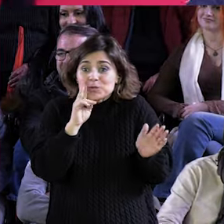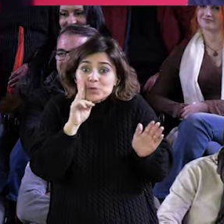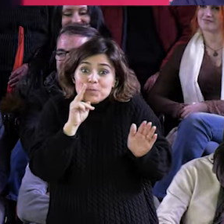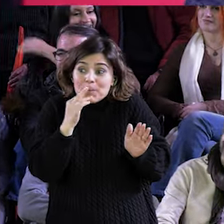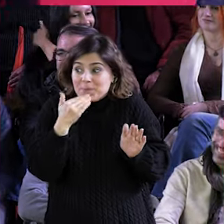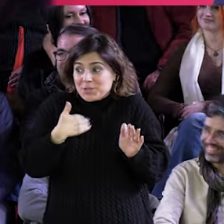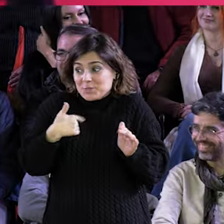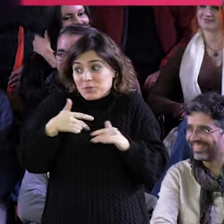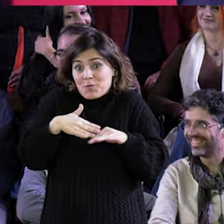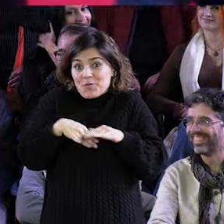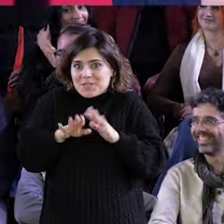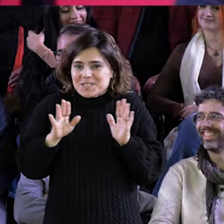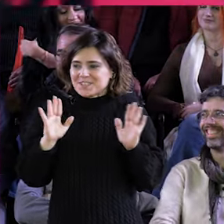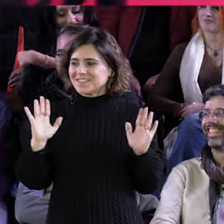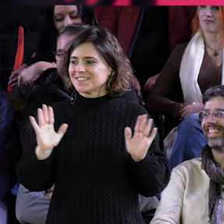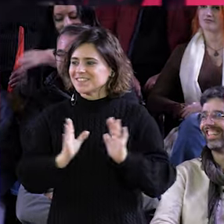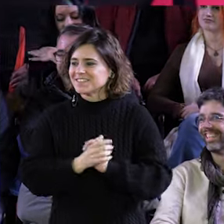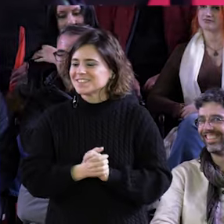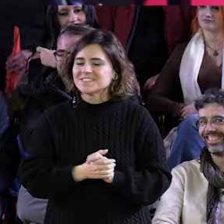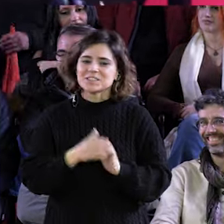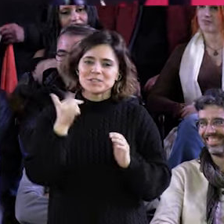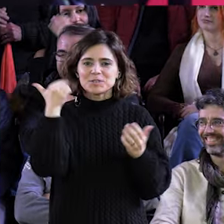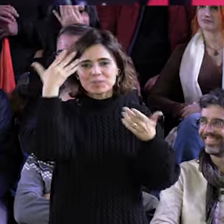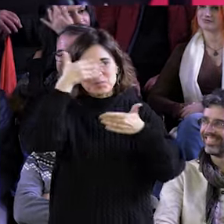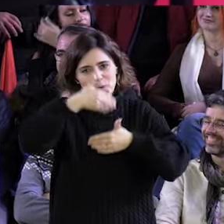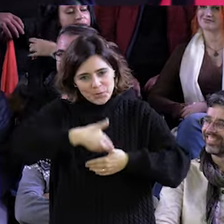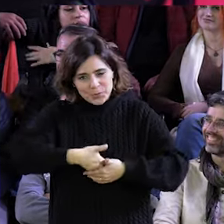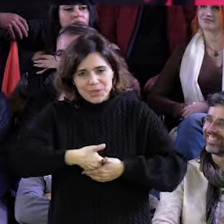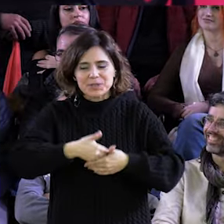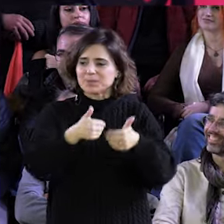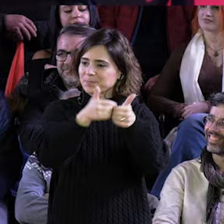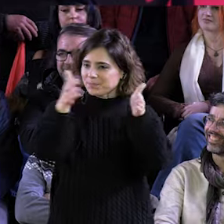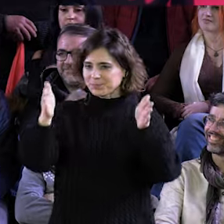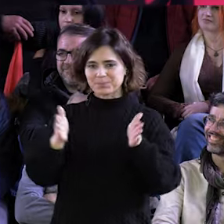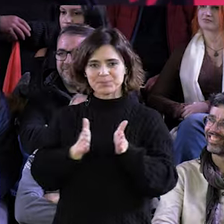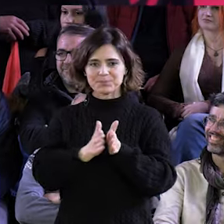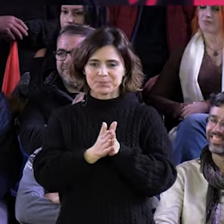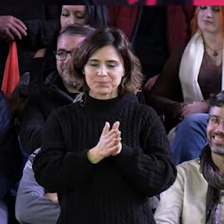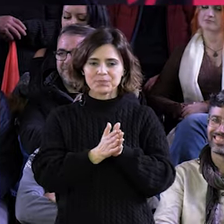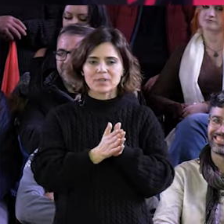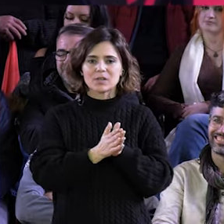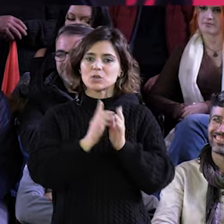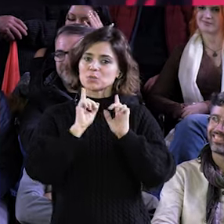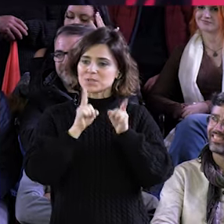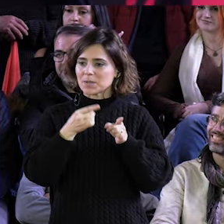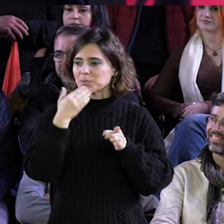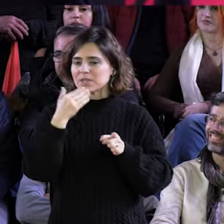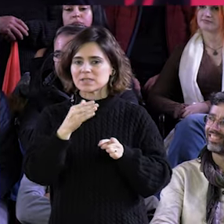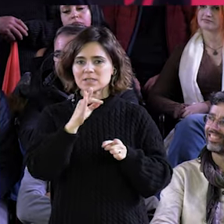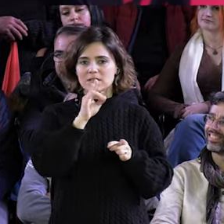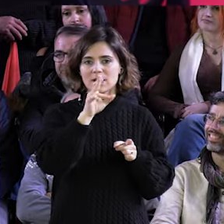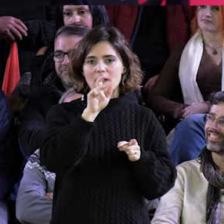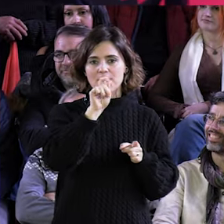fazer, Mariana, agora não sei o que me estás a dizer. Boa noite a todos e a todas. Quero começar por agradecer ao Fred